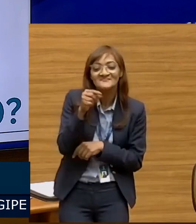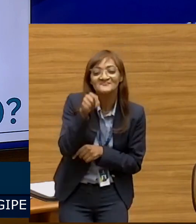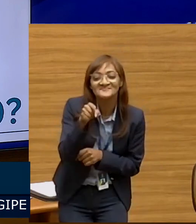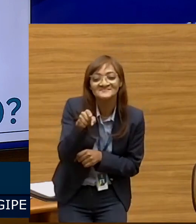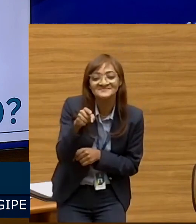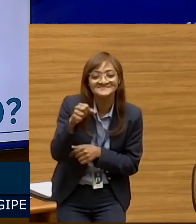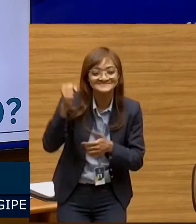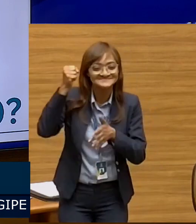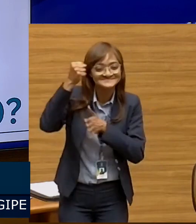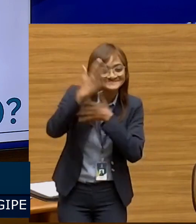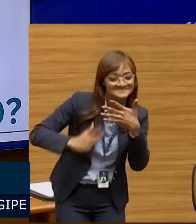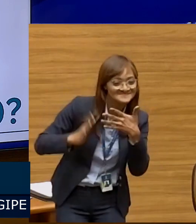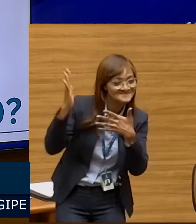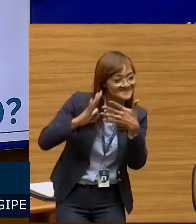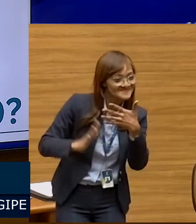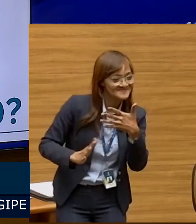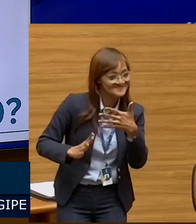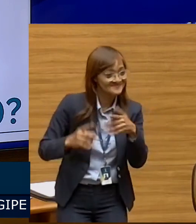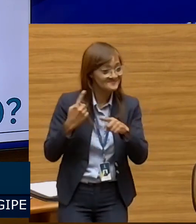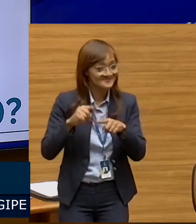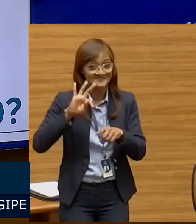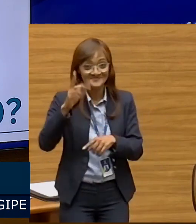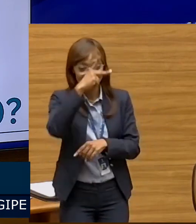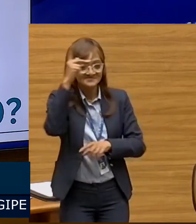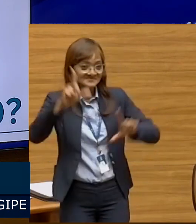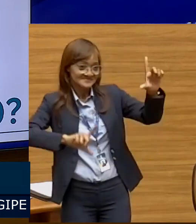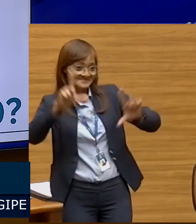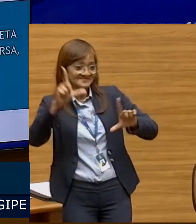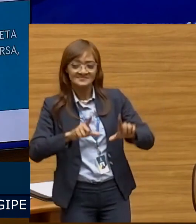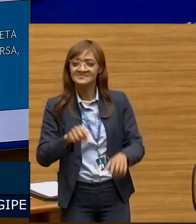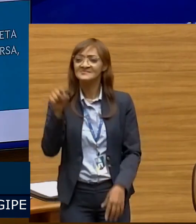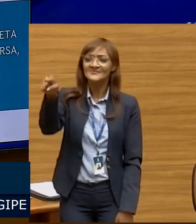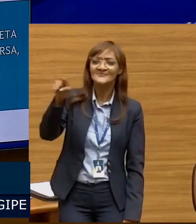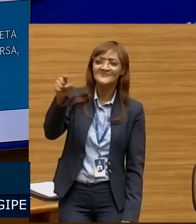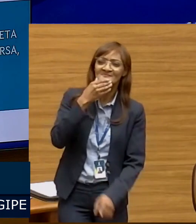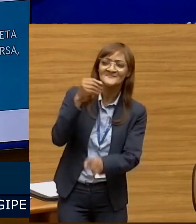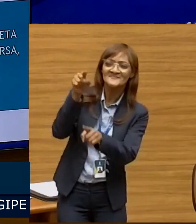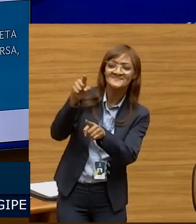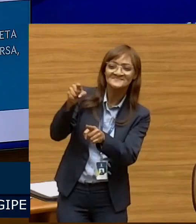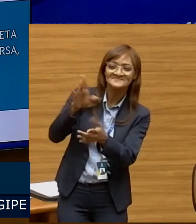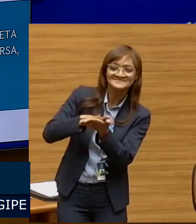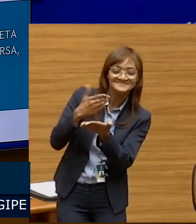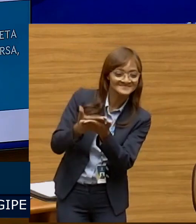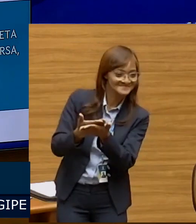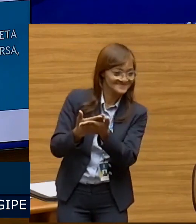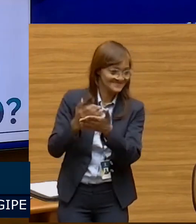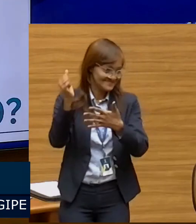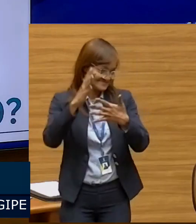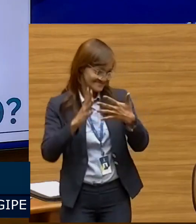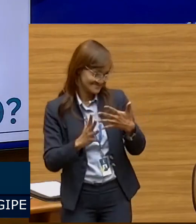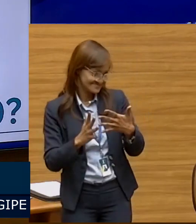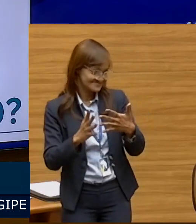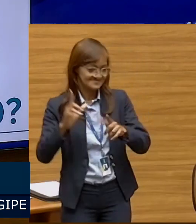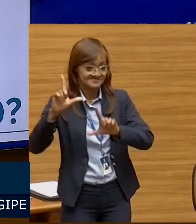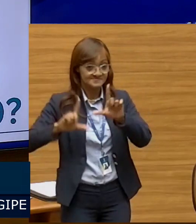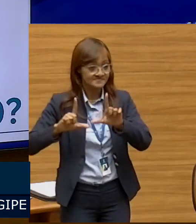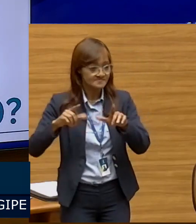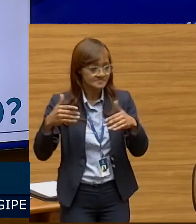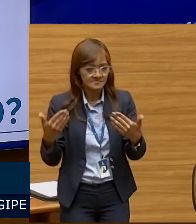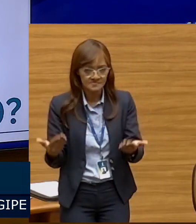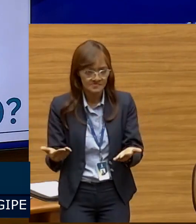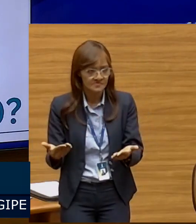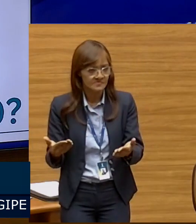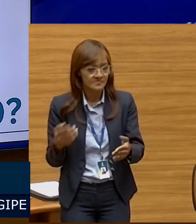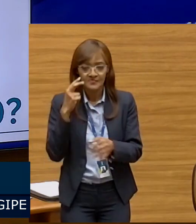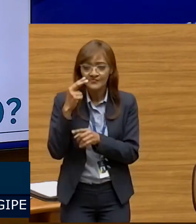por causa dessas vistas aí do pessoal à TV e fiquei conhecido como menino da Libras da TV. O tradutor intérprete de Libras, gente, que é